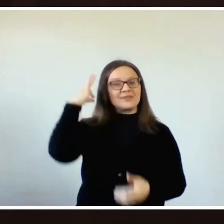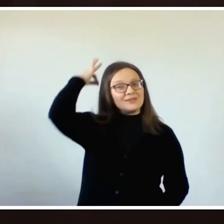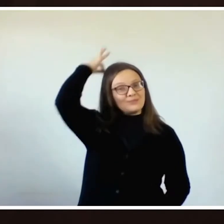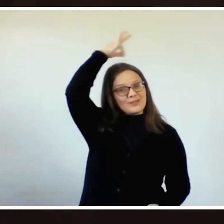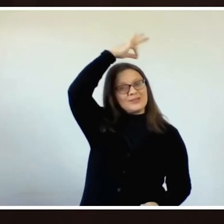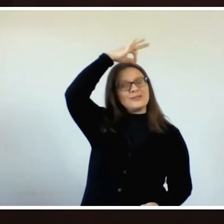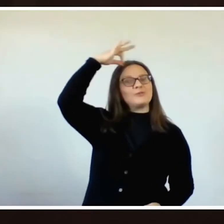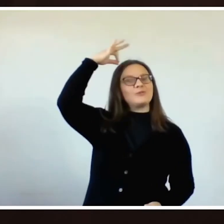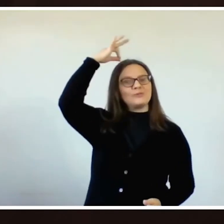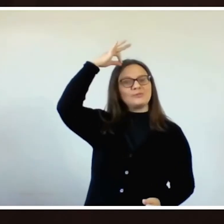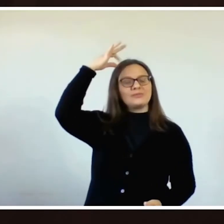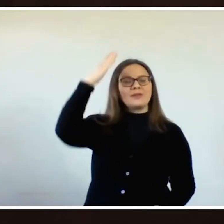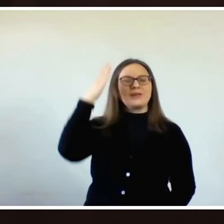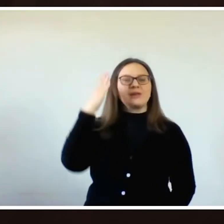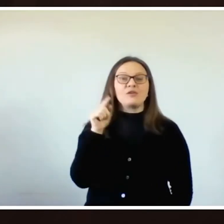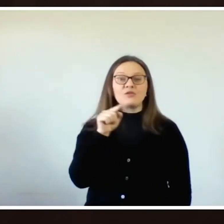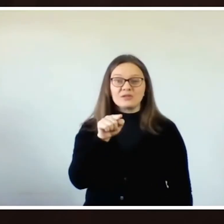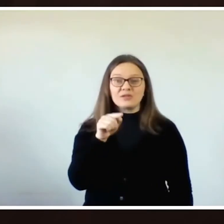sala?